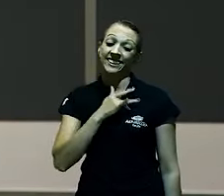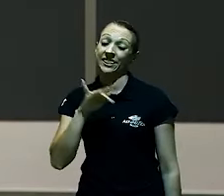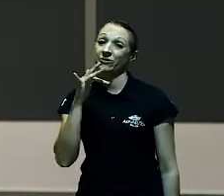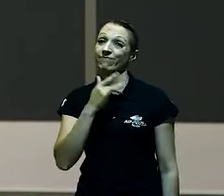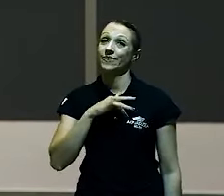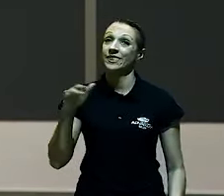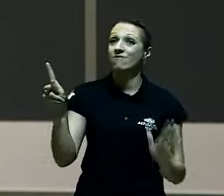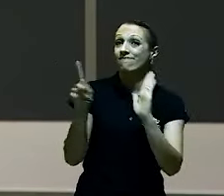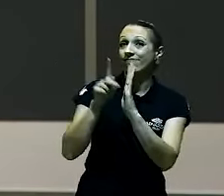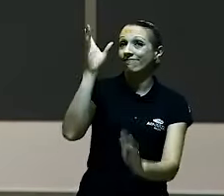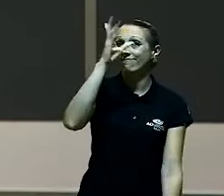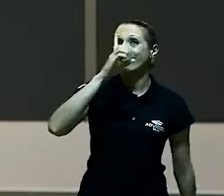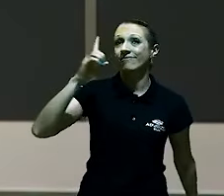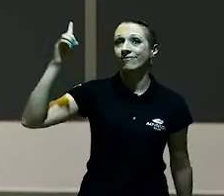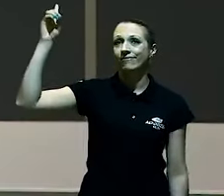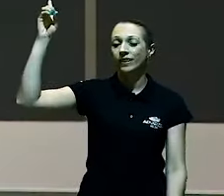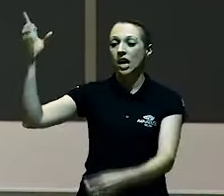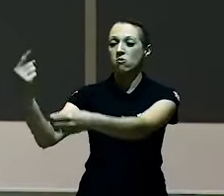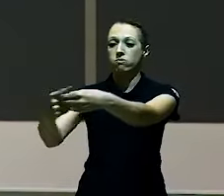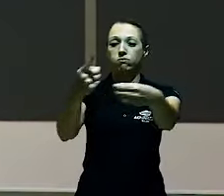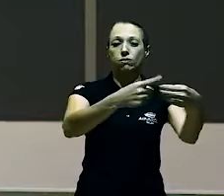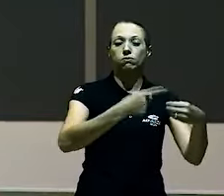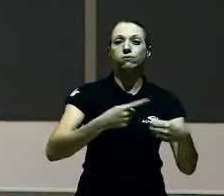de Deus para com as nações.